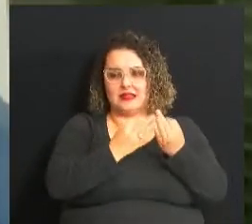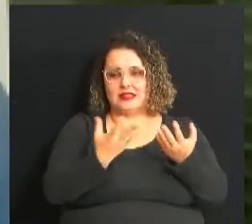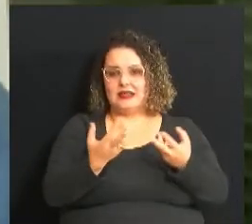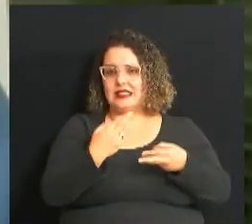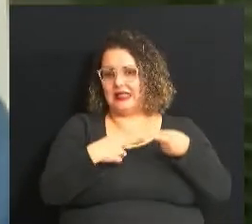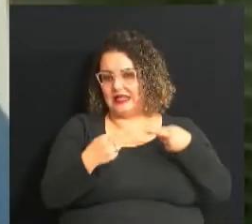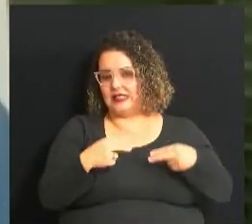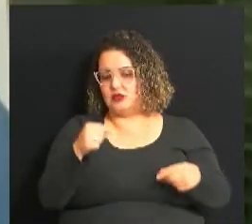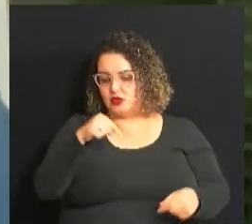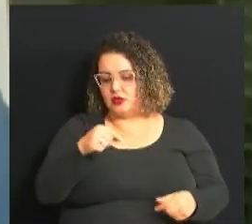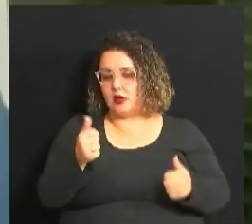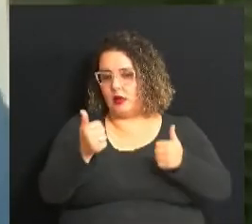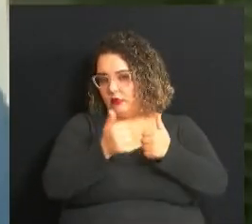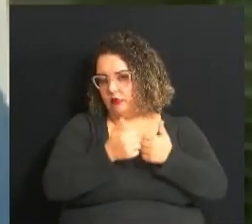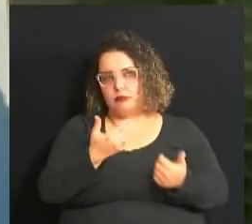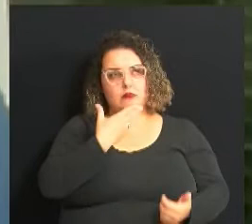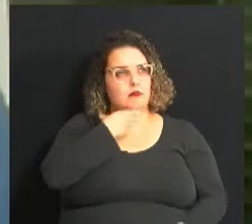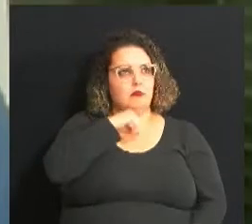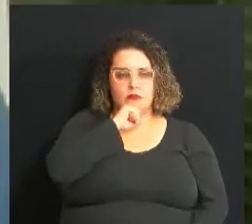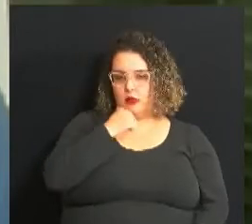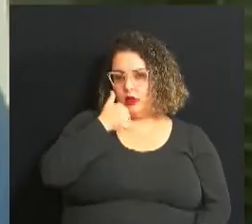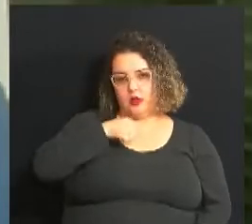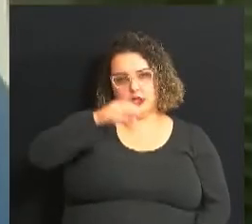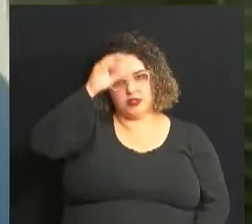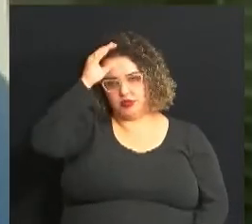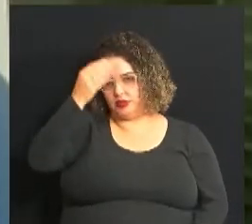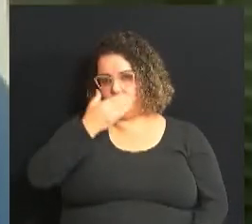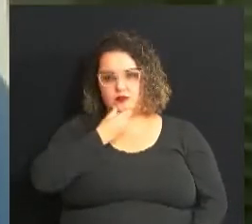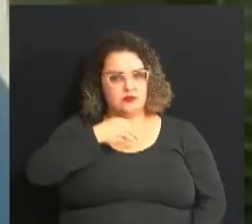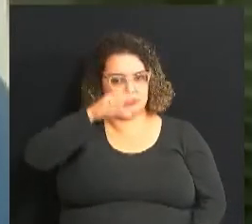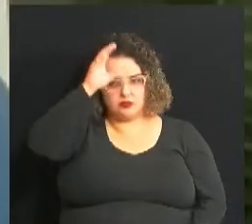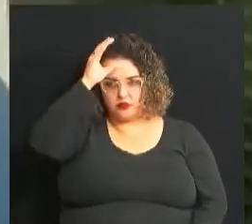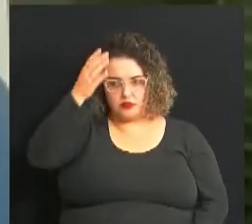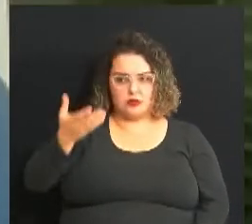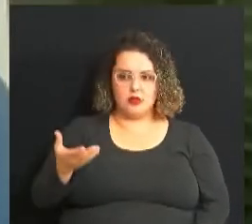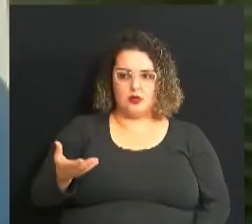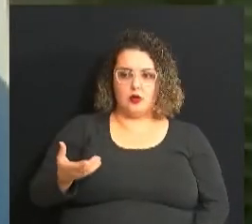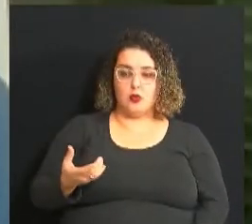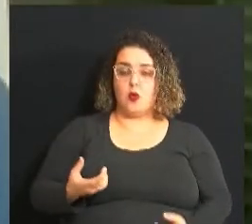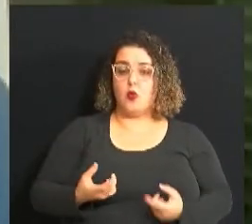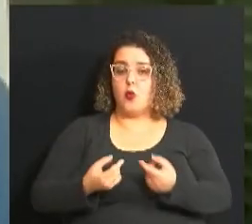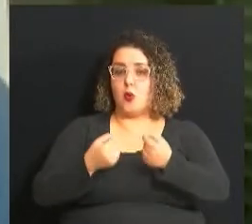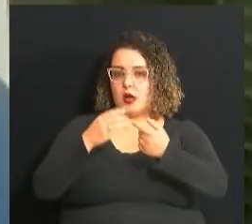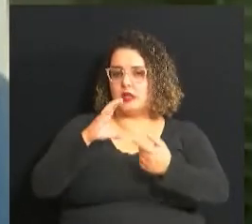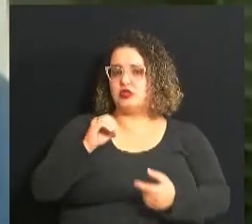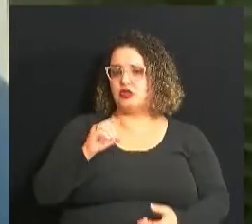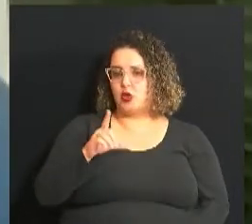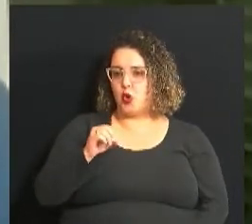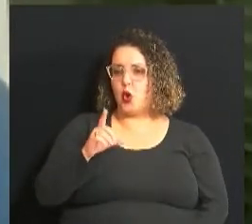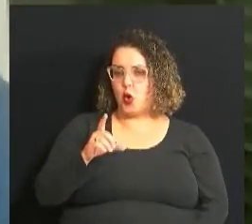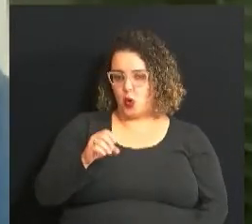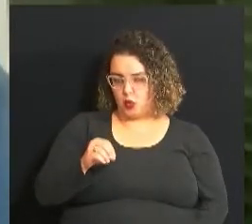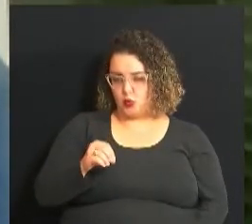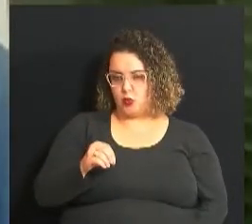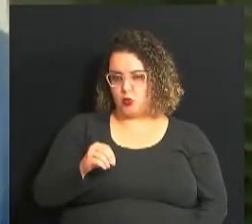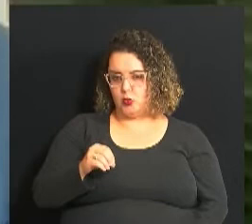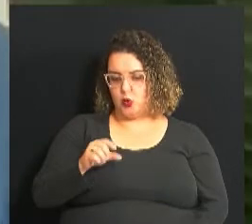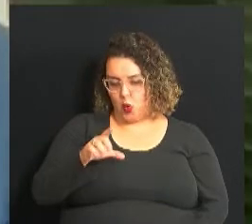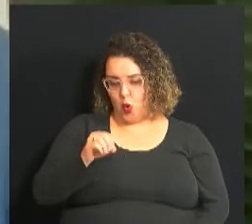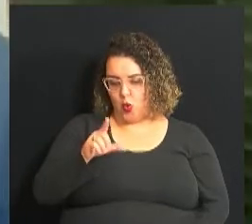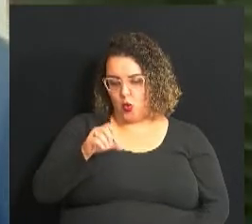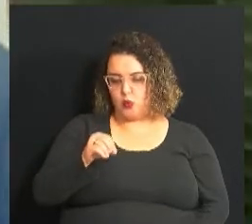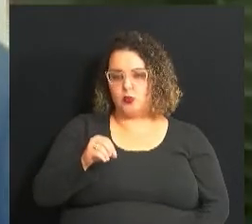ele, seja pai, tio, tia, com câncer de colo, esse indivíduo, ou mulher,